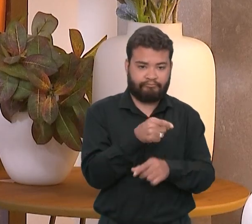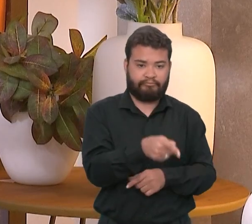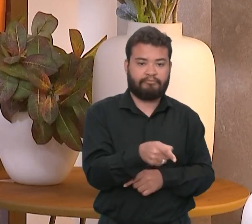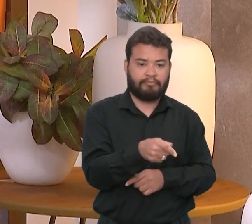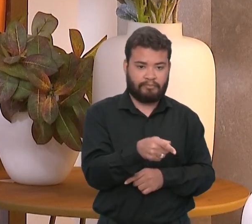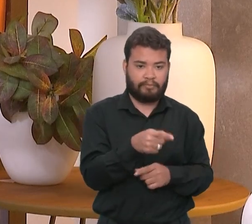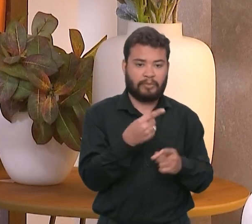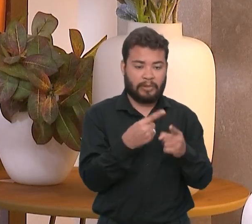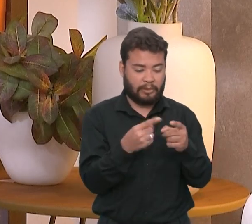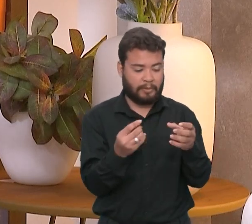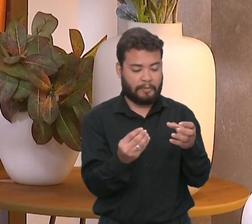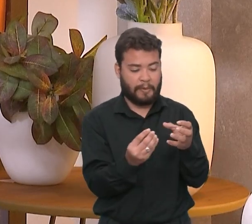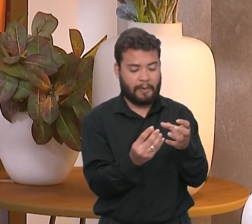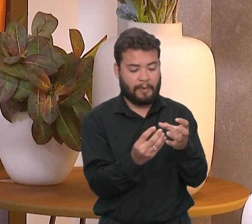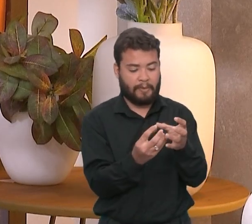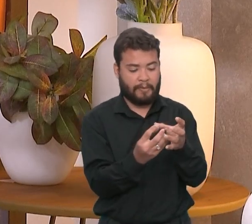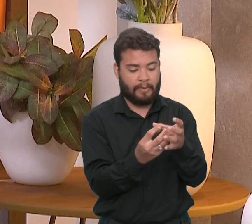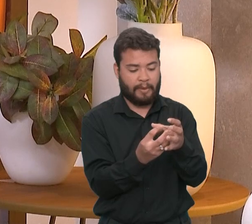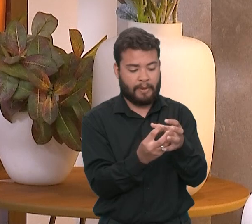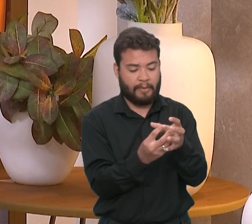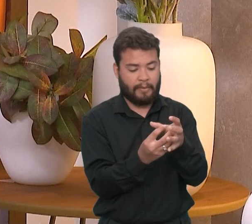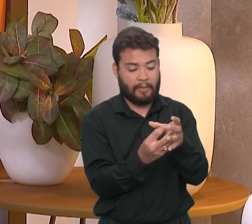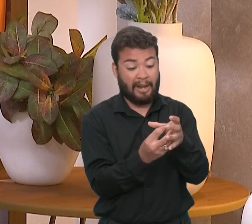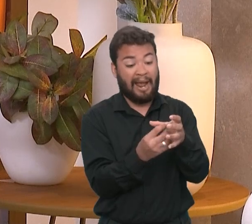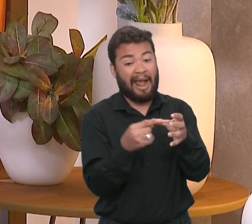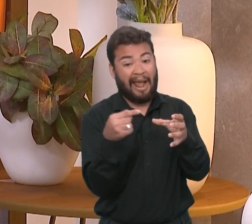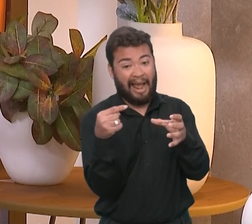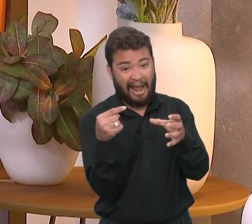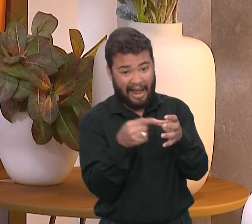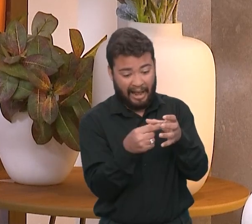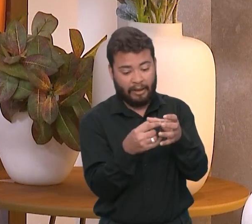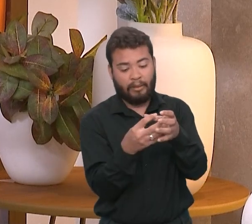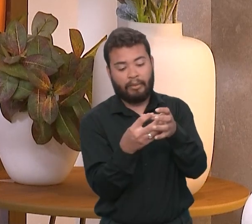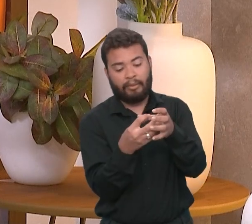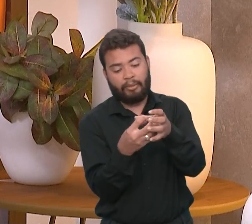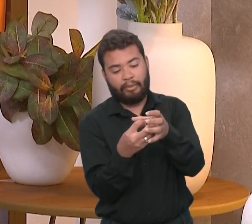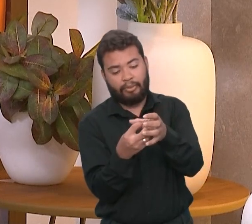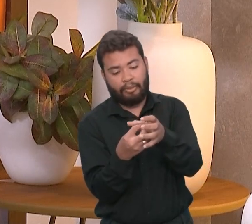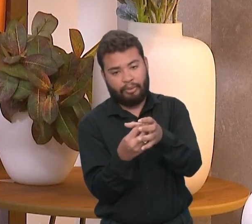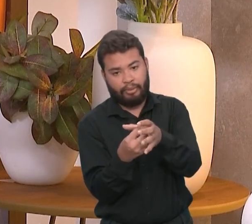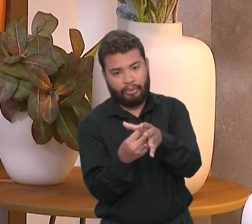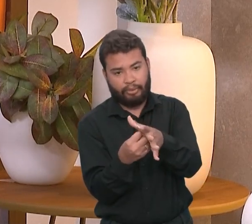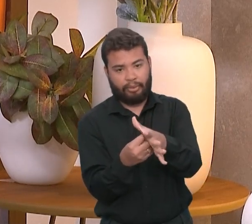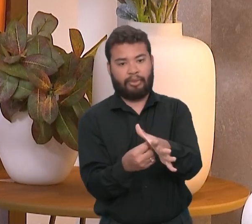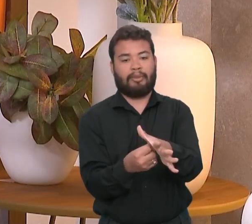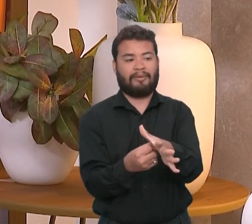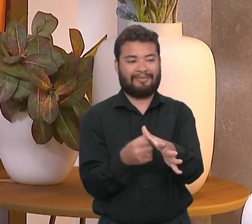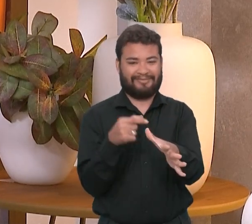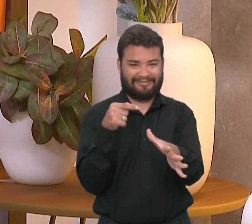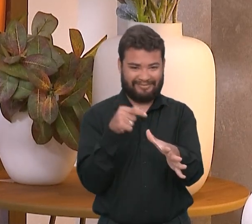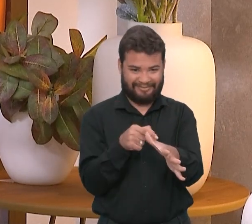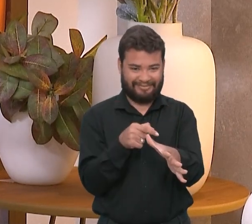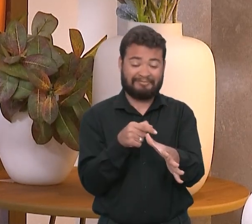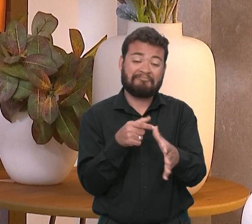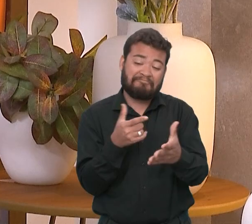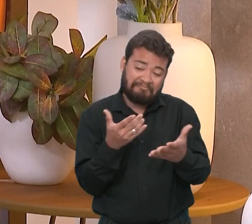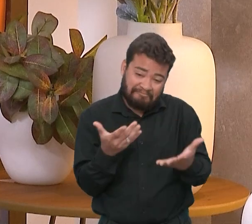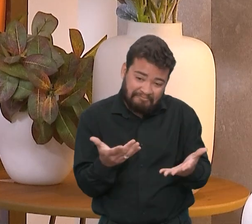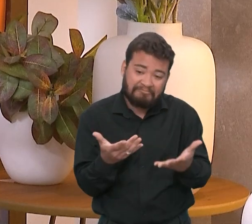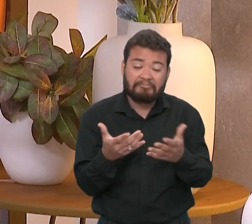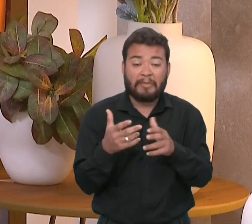e eles se juntam. E aí o fungo da caverna consegue inibir o crescimento do patógeno e, consequentemente, retarda